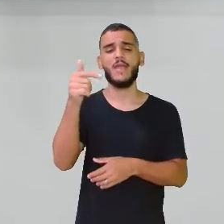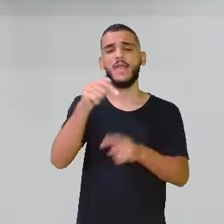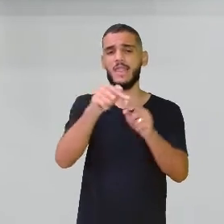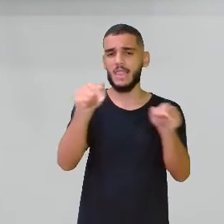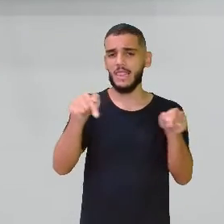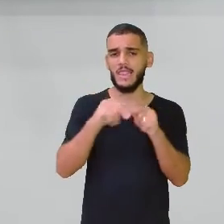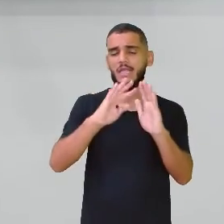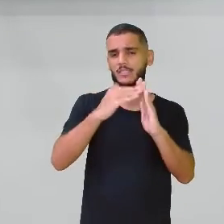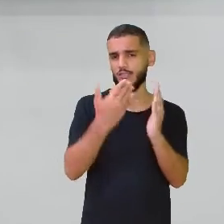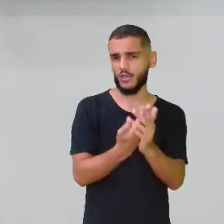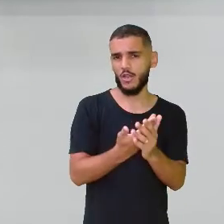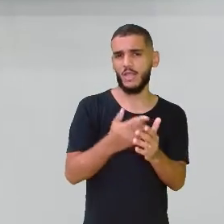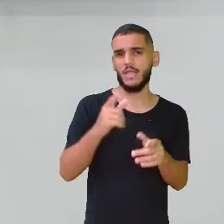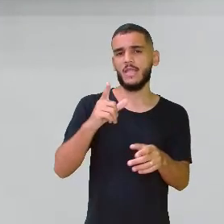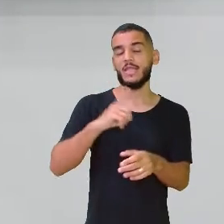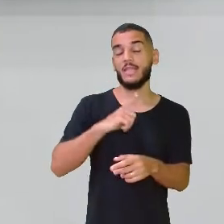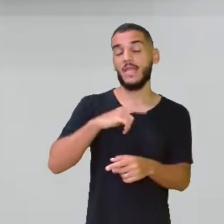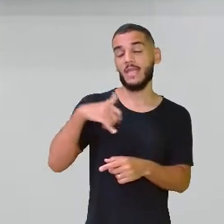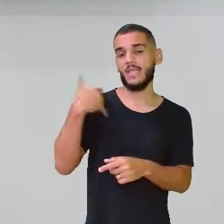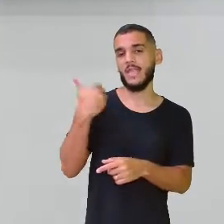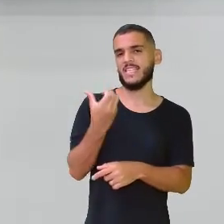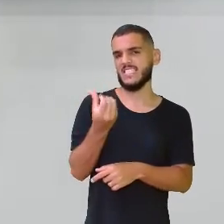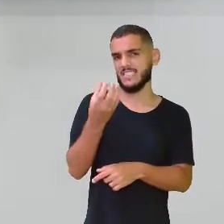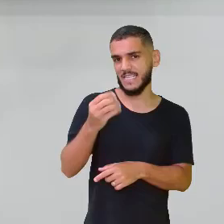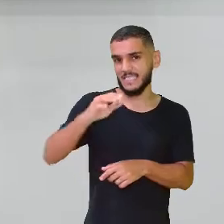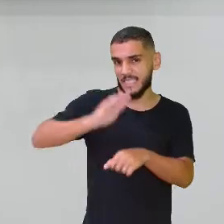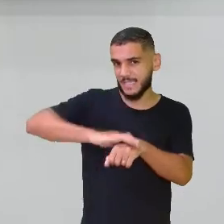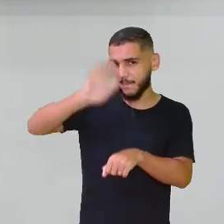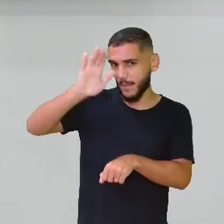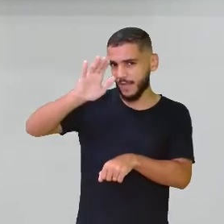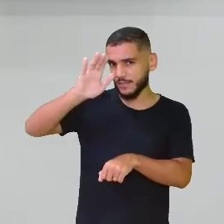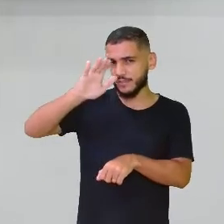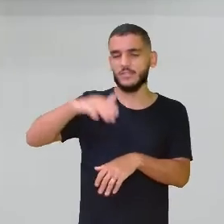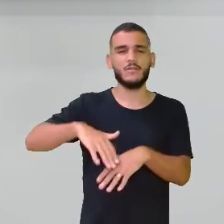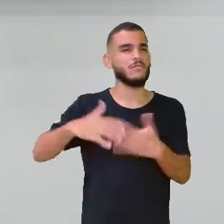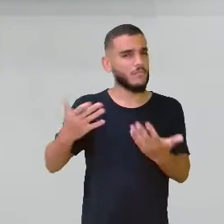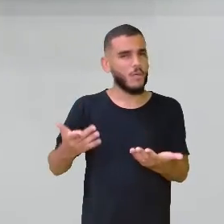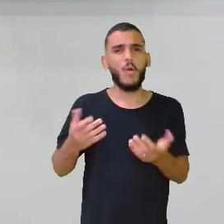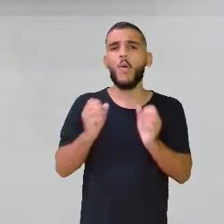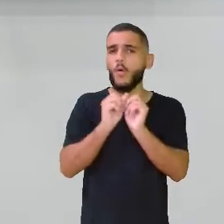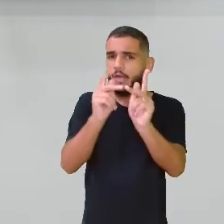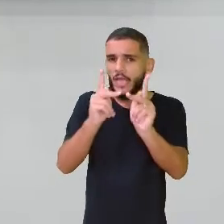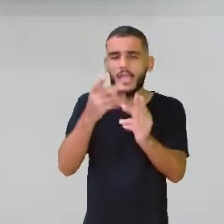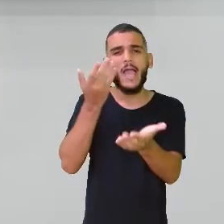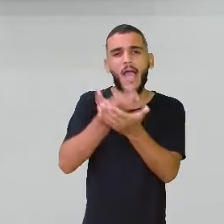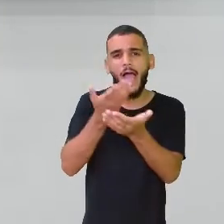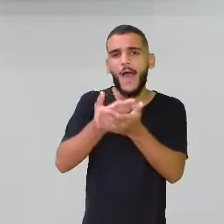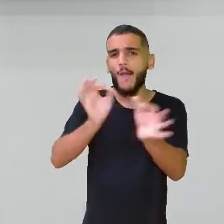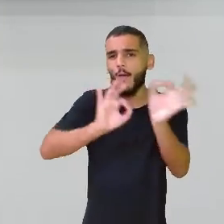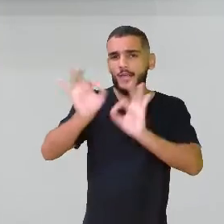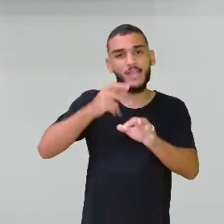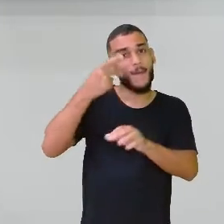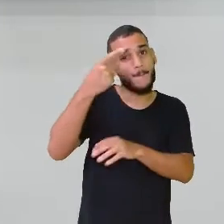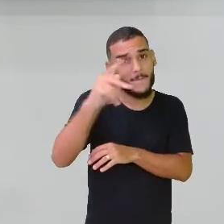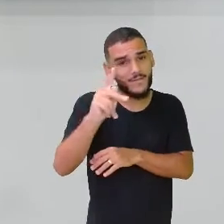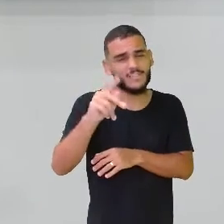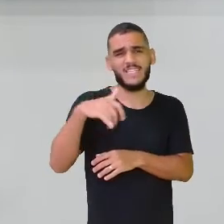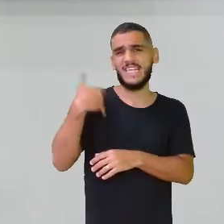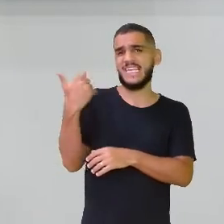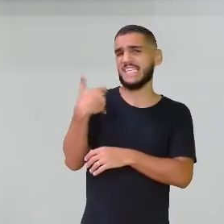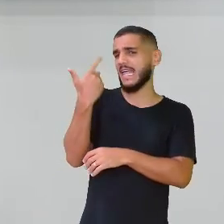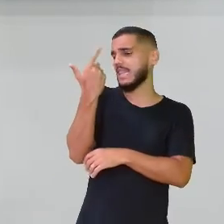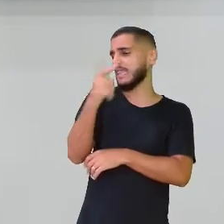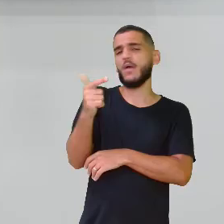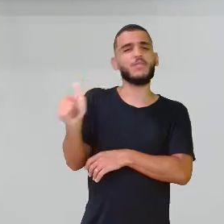está feita para você, mas não só para você, para todo mundo. Não tem idade, não. Não